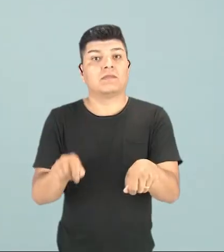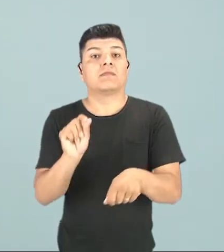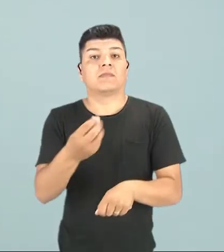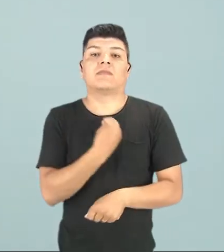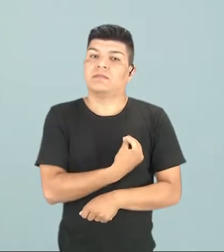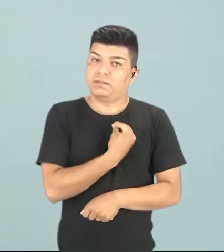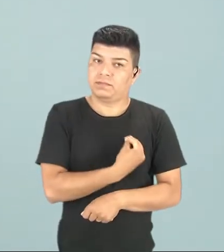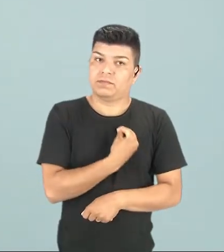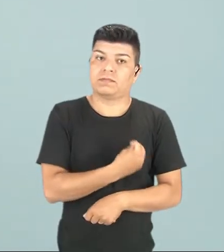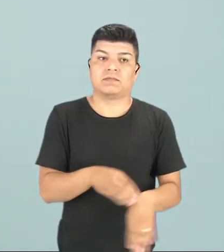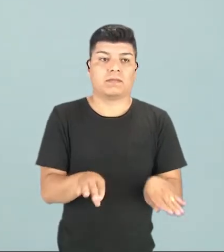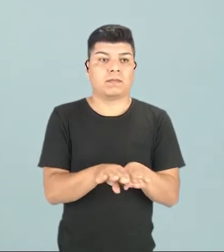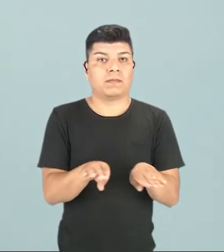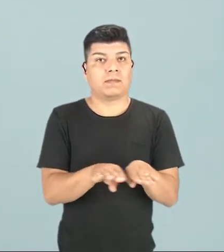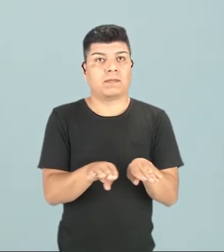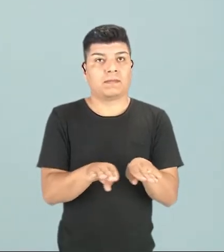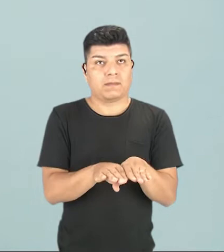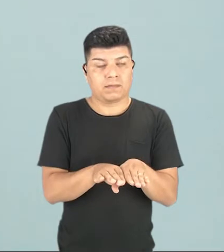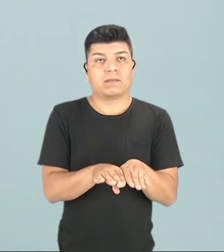gerar a vida, né?